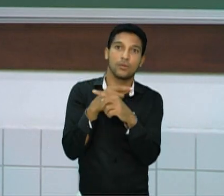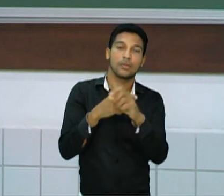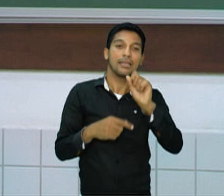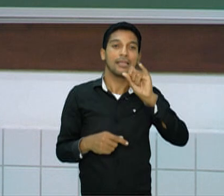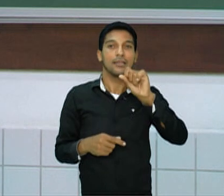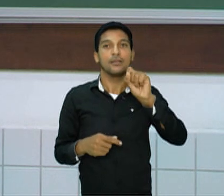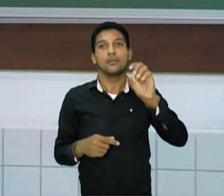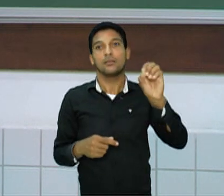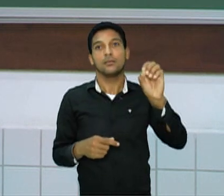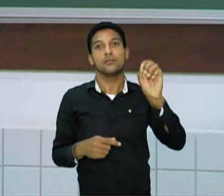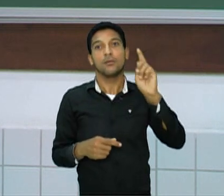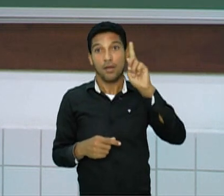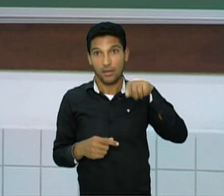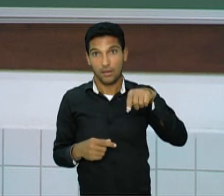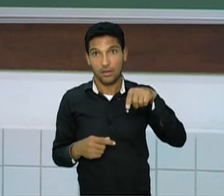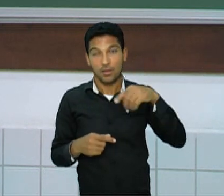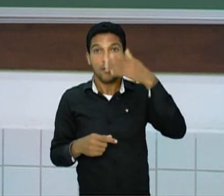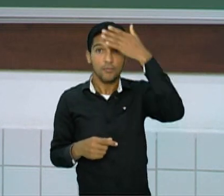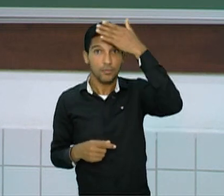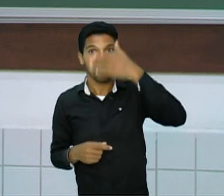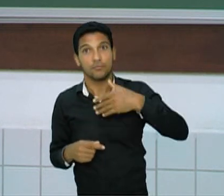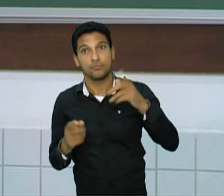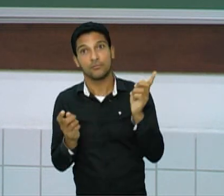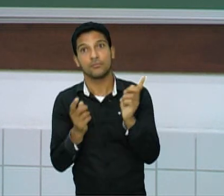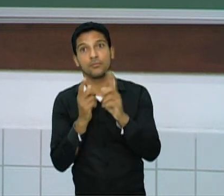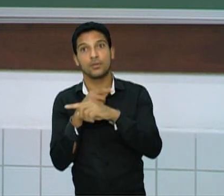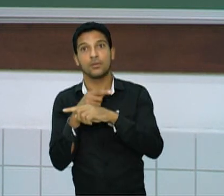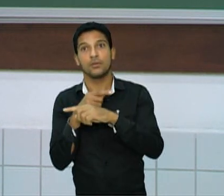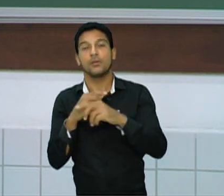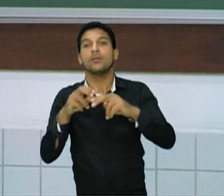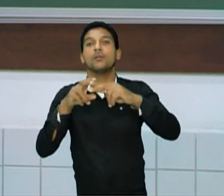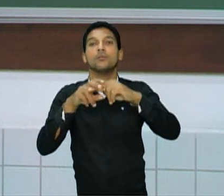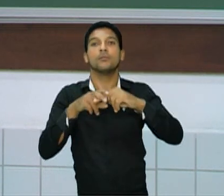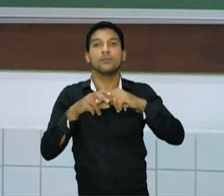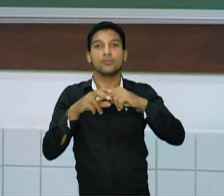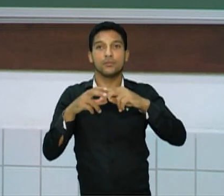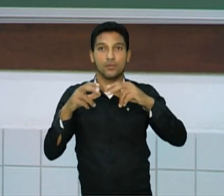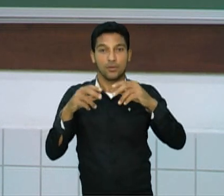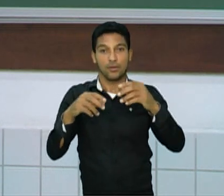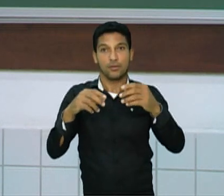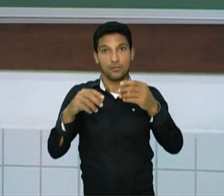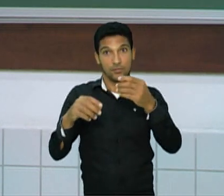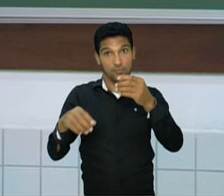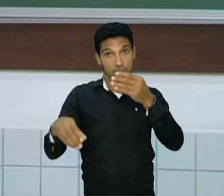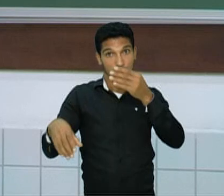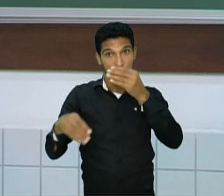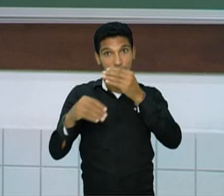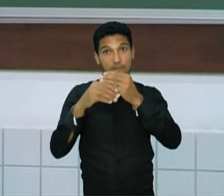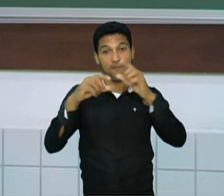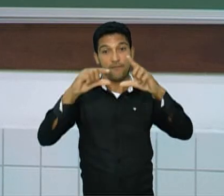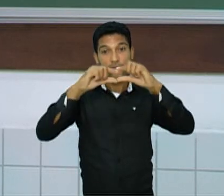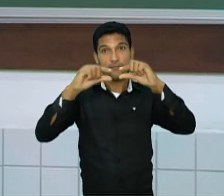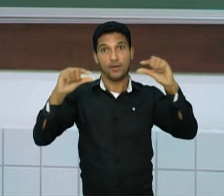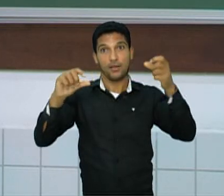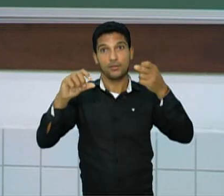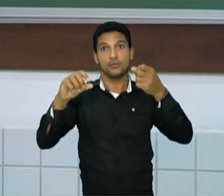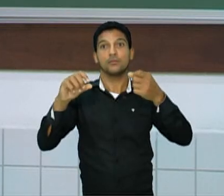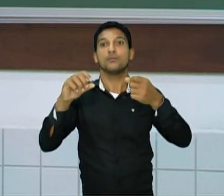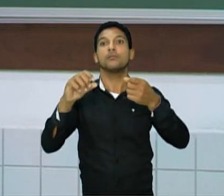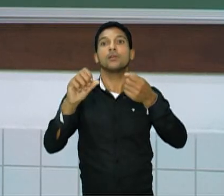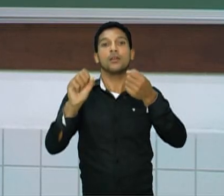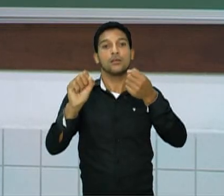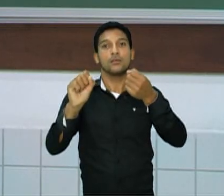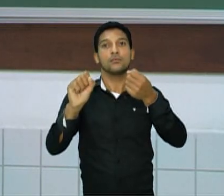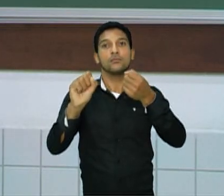como ficou isso é provável, oração subordinada substantiva subjetiva. Exerce função de sujeito. Logo,